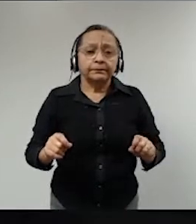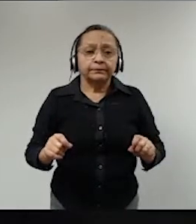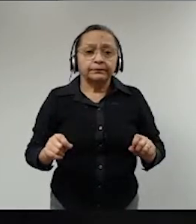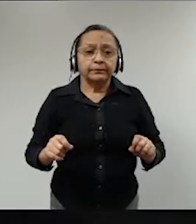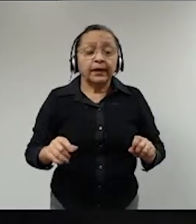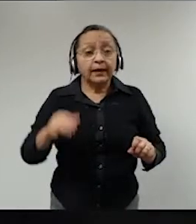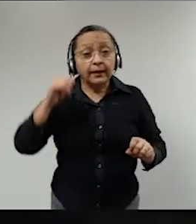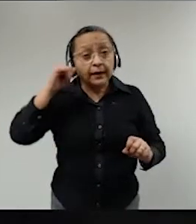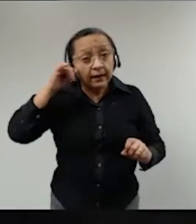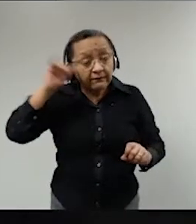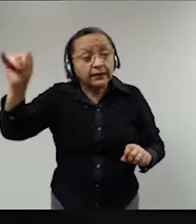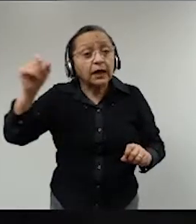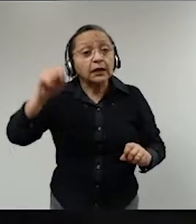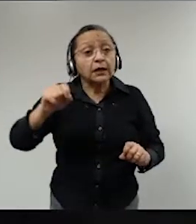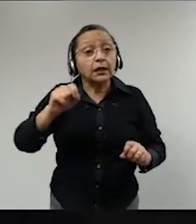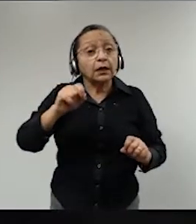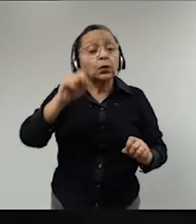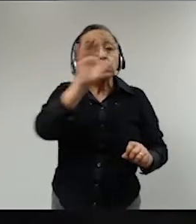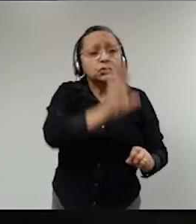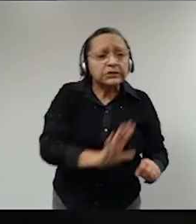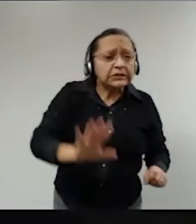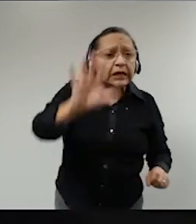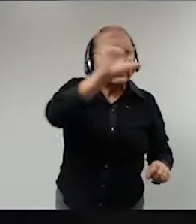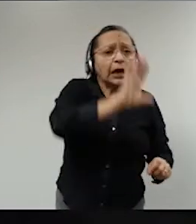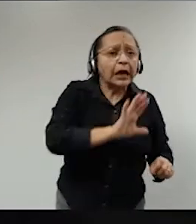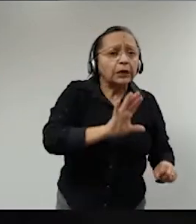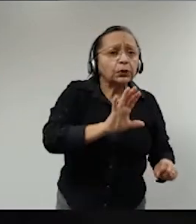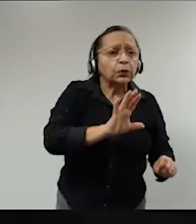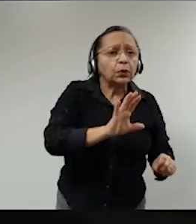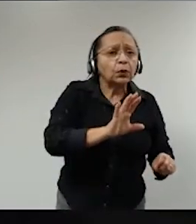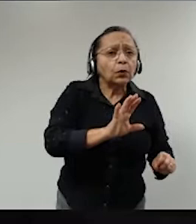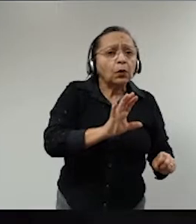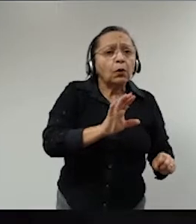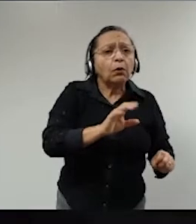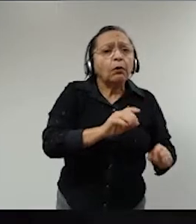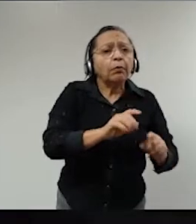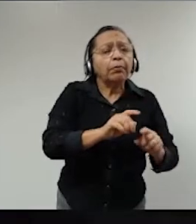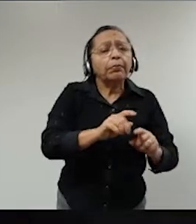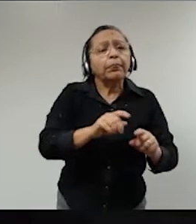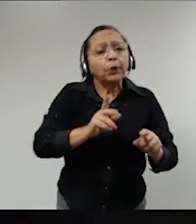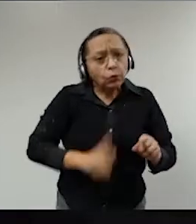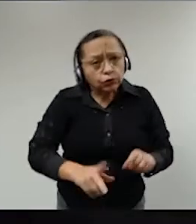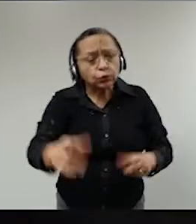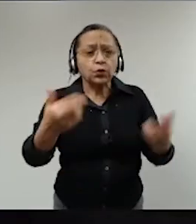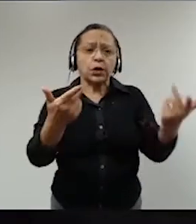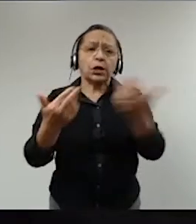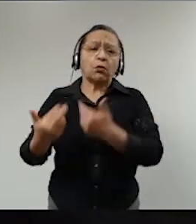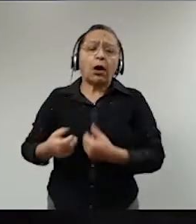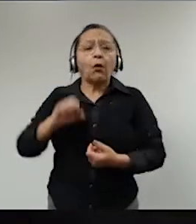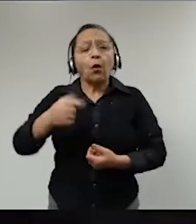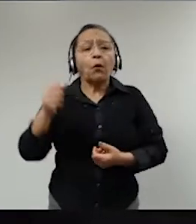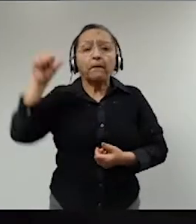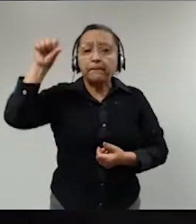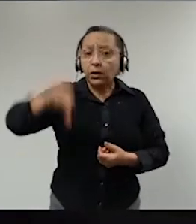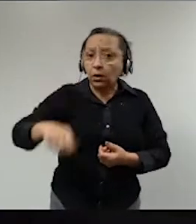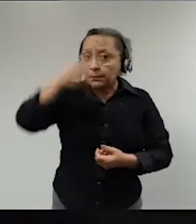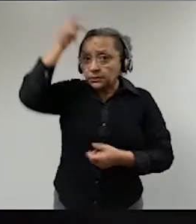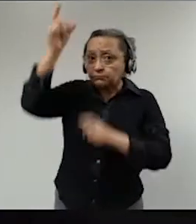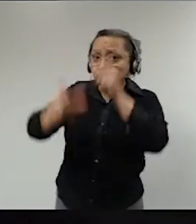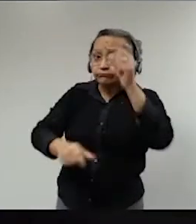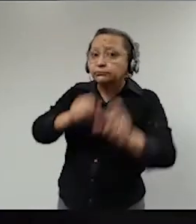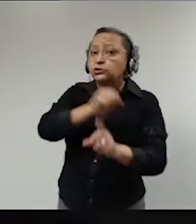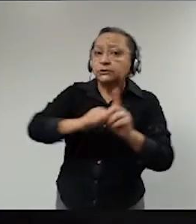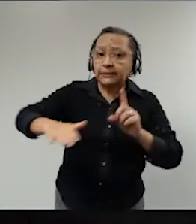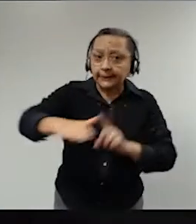o cenário pós-crise possa ter um arranjo que seja mais prejudicial para o consumidor, em decorrência de vários